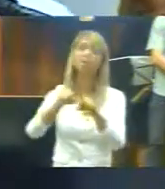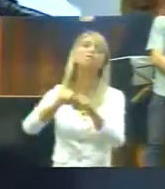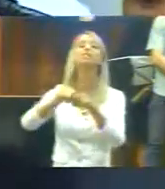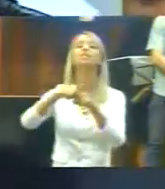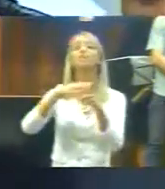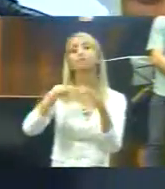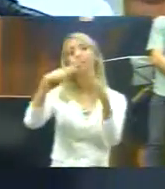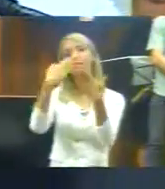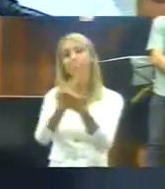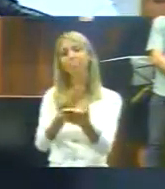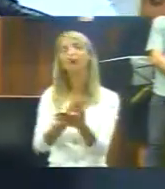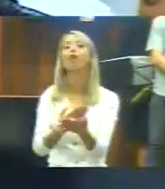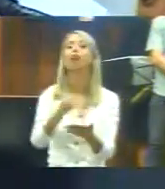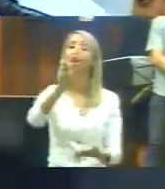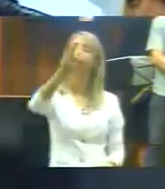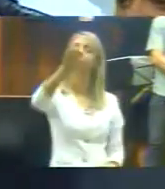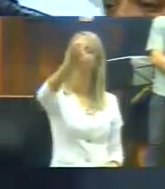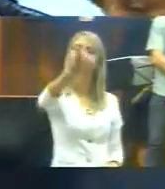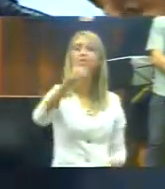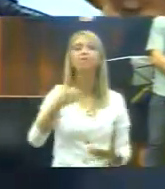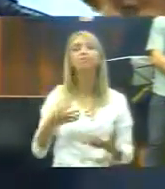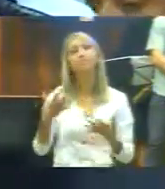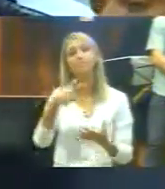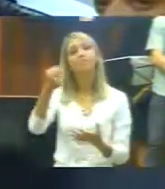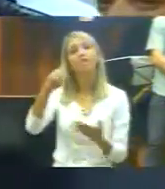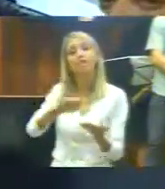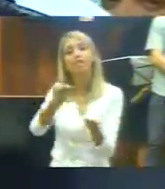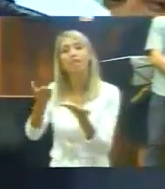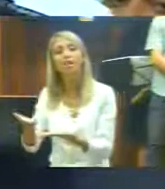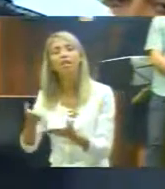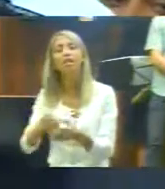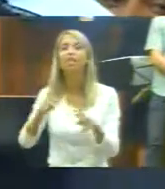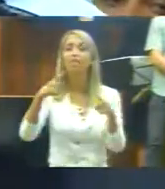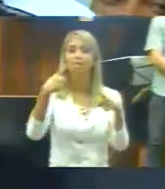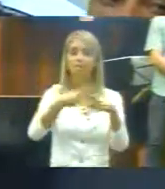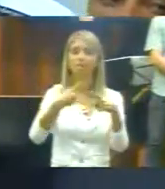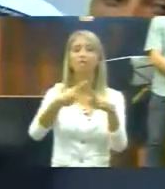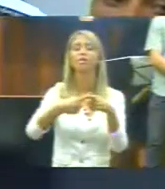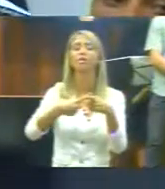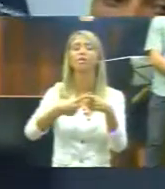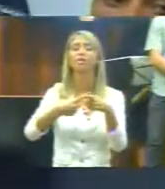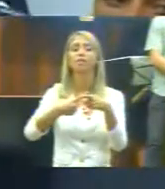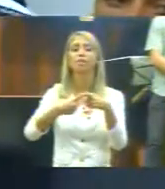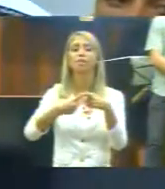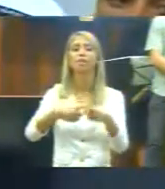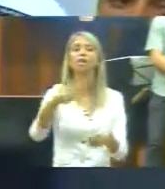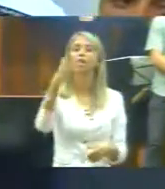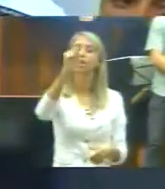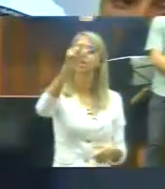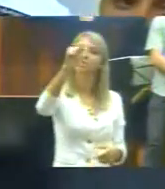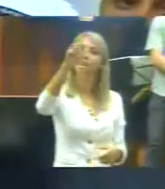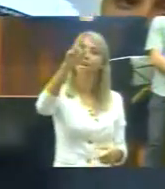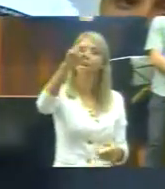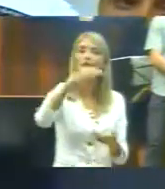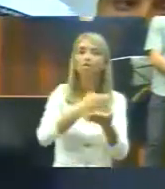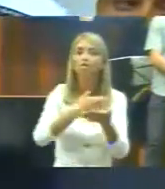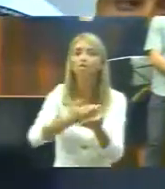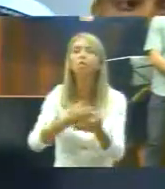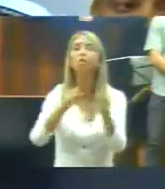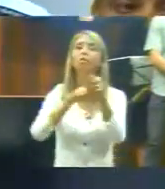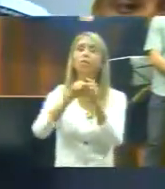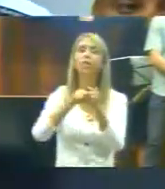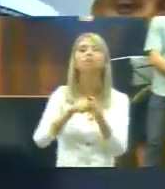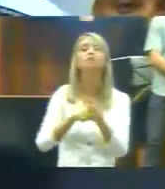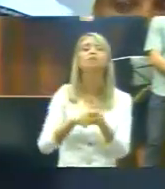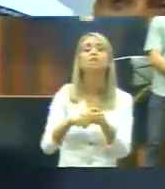o Rui Barbosa, que me possibilitou de estar aqui. Além da Sara, que foi até a nossa escola no começo desse mês, nos motivando, nos explicando o que era